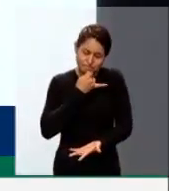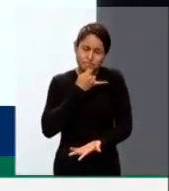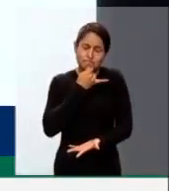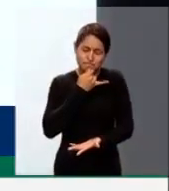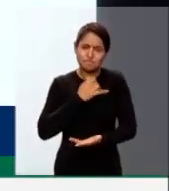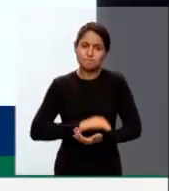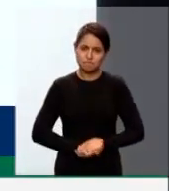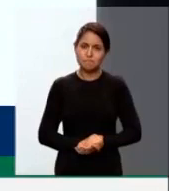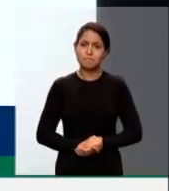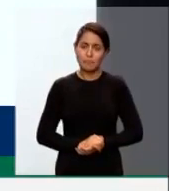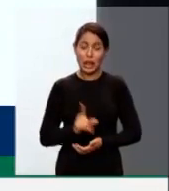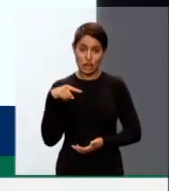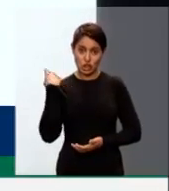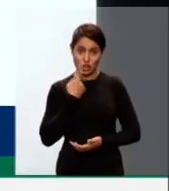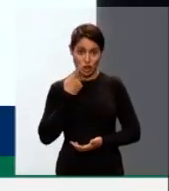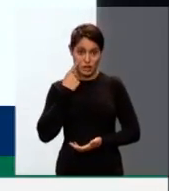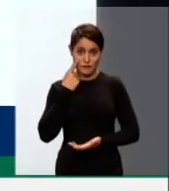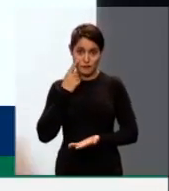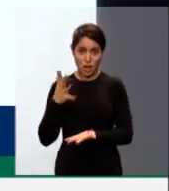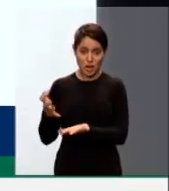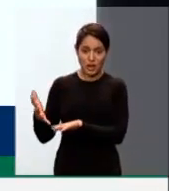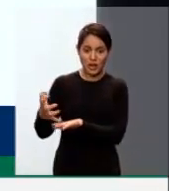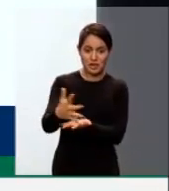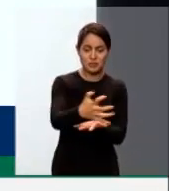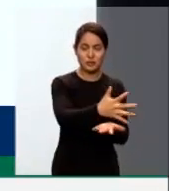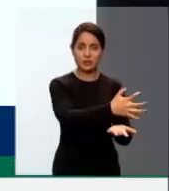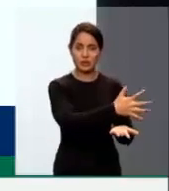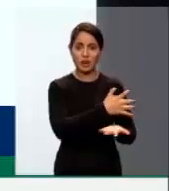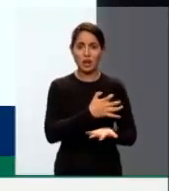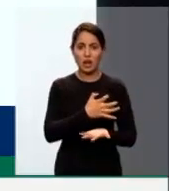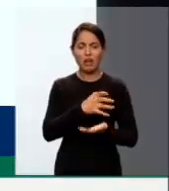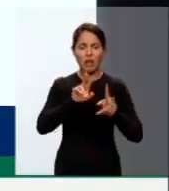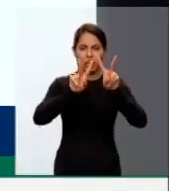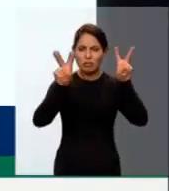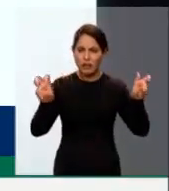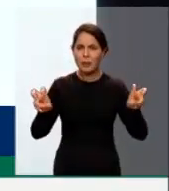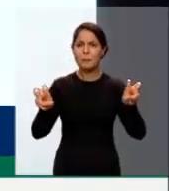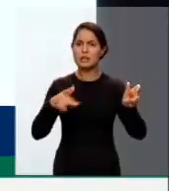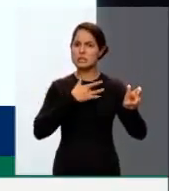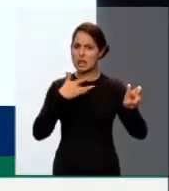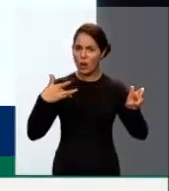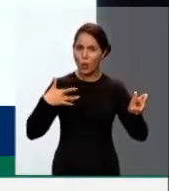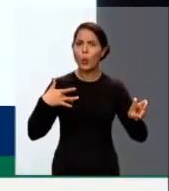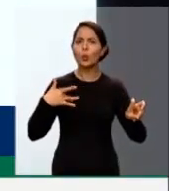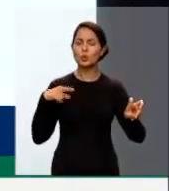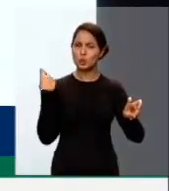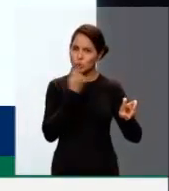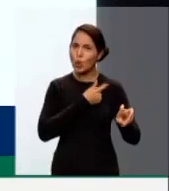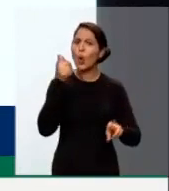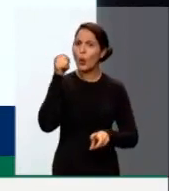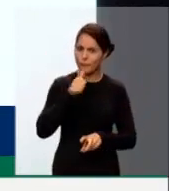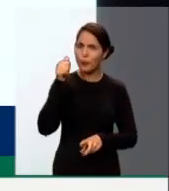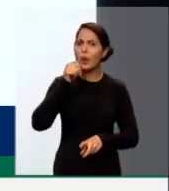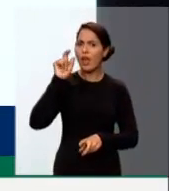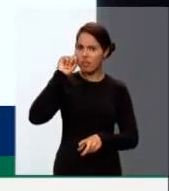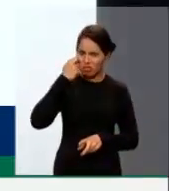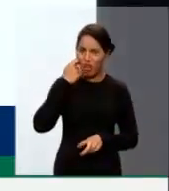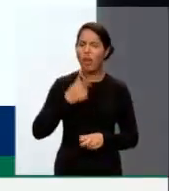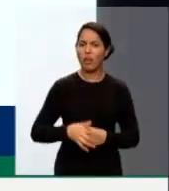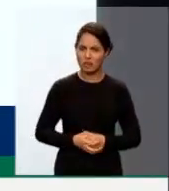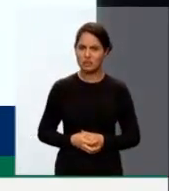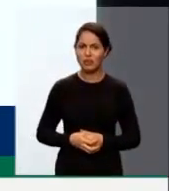Infelizmente, quando a gente pega os dados do acesso à saúde por nós, mulheres negras, o cenário